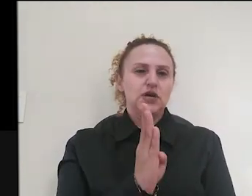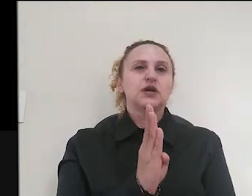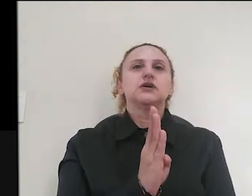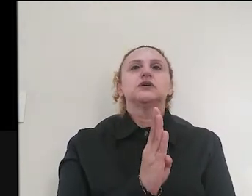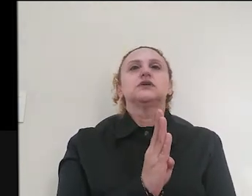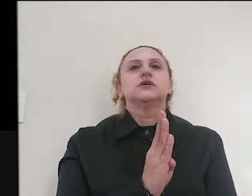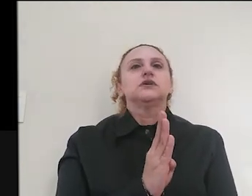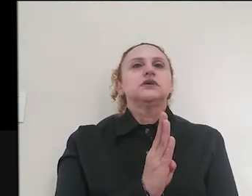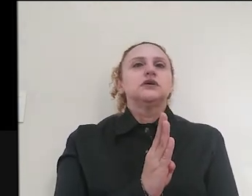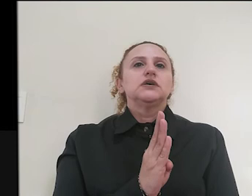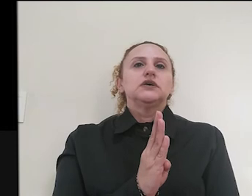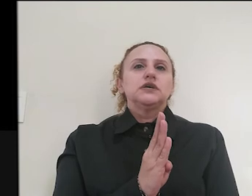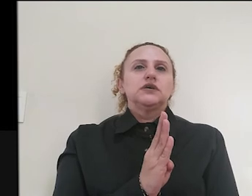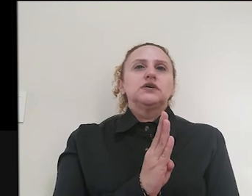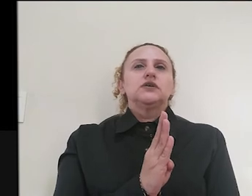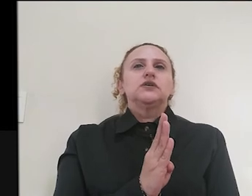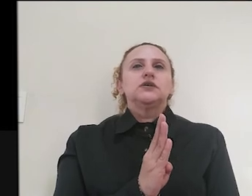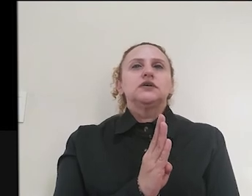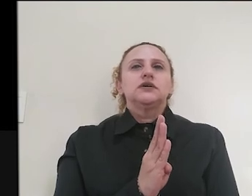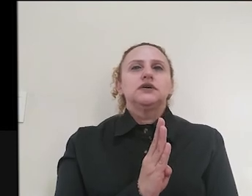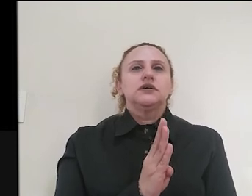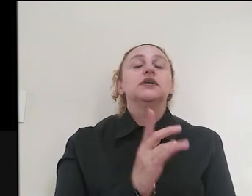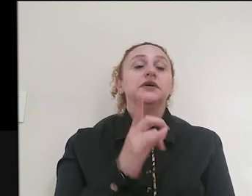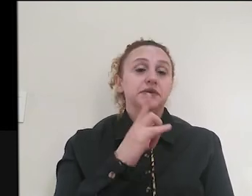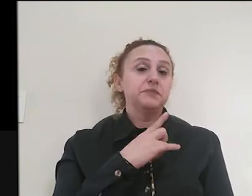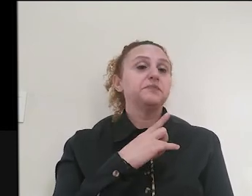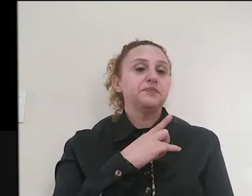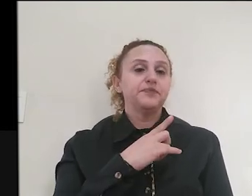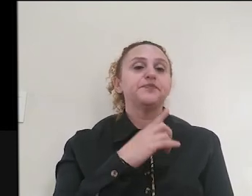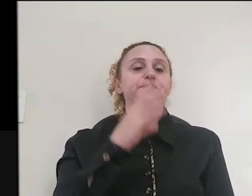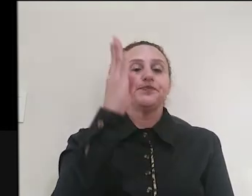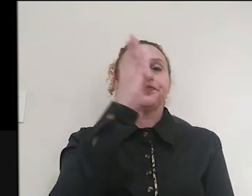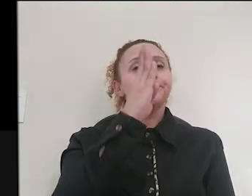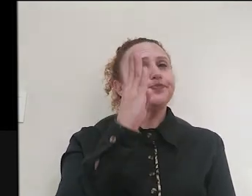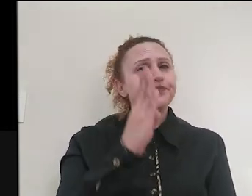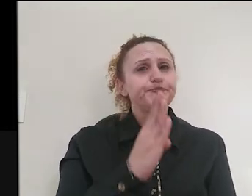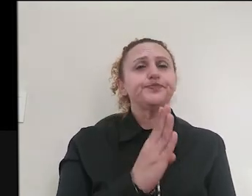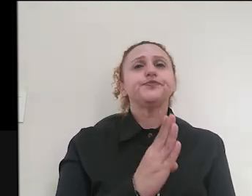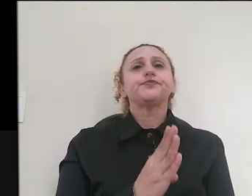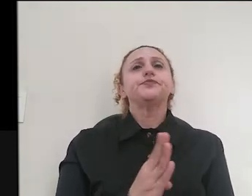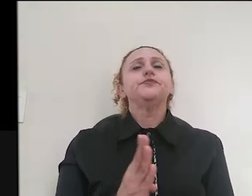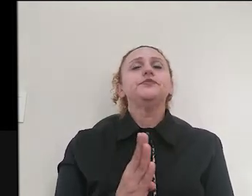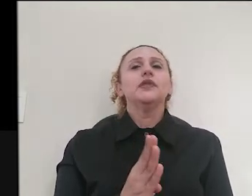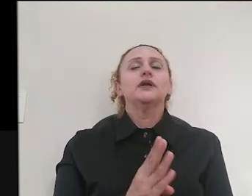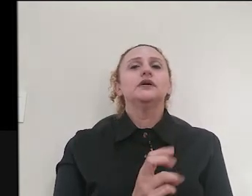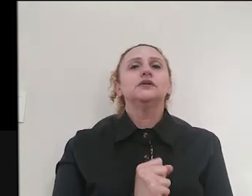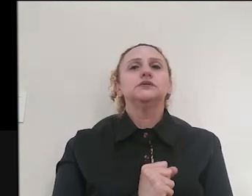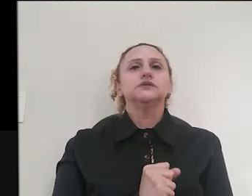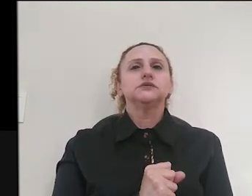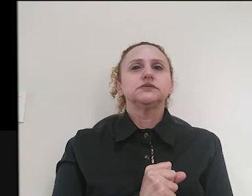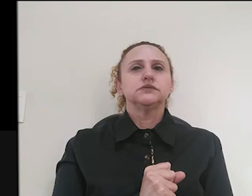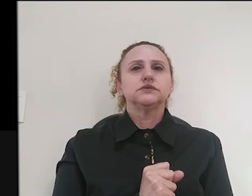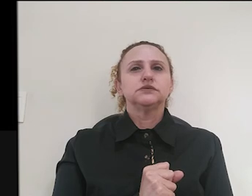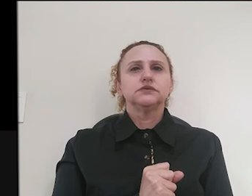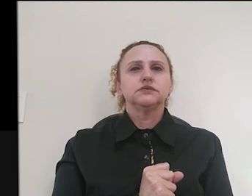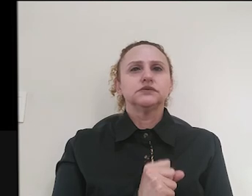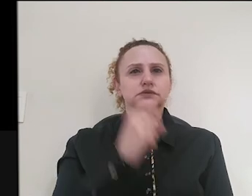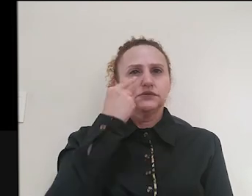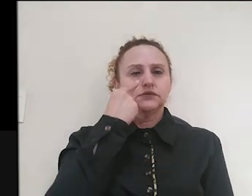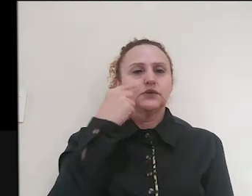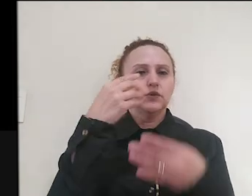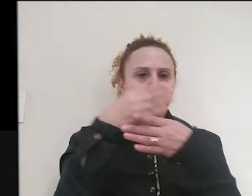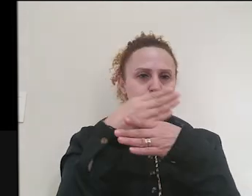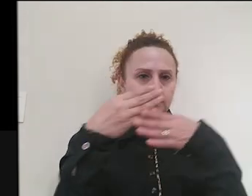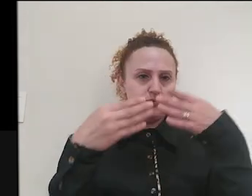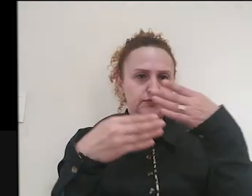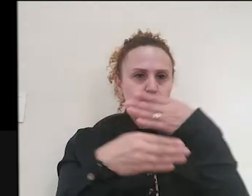dos Anjos, o Afonso Guimarães, a Gilca Machado, Catulo da Paixão Cearense. Em Portugal, o Eugênio de